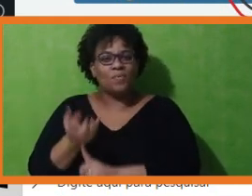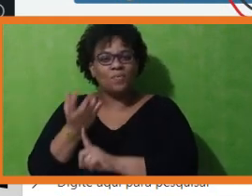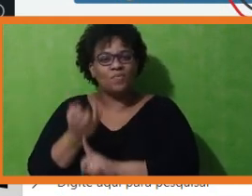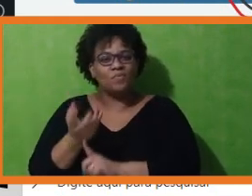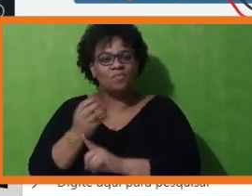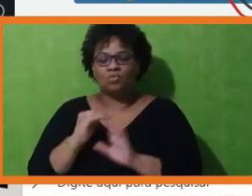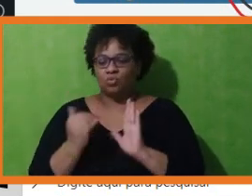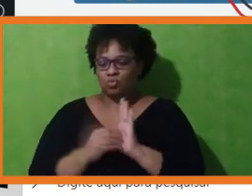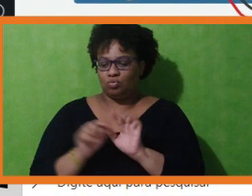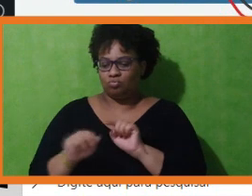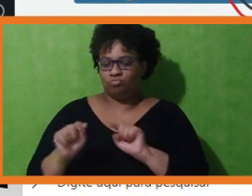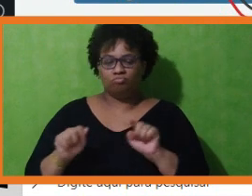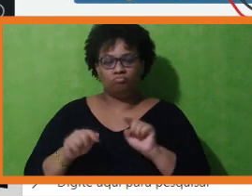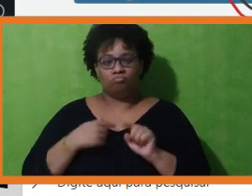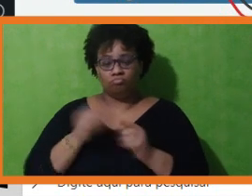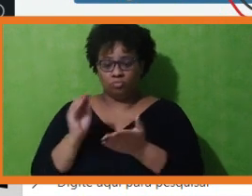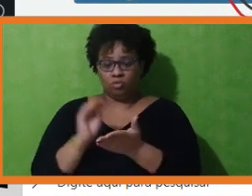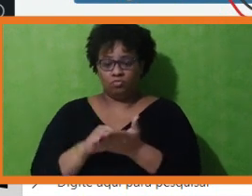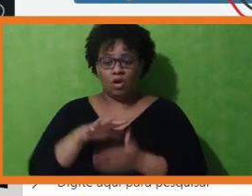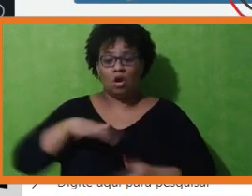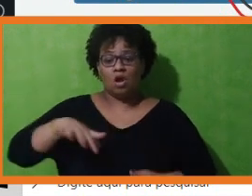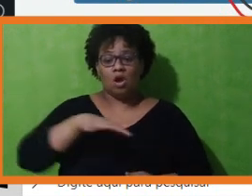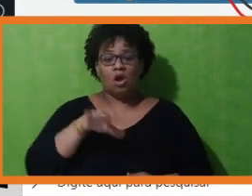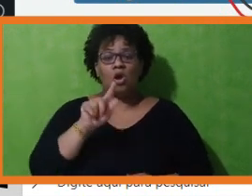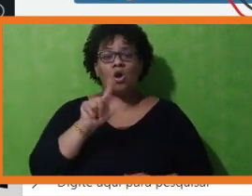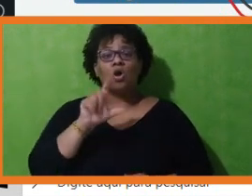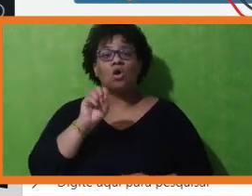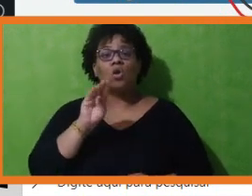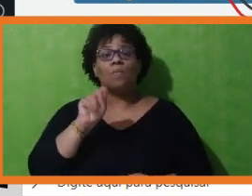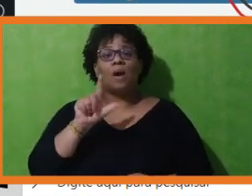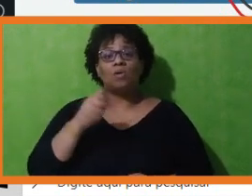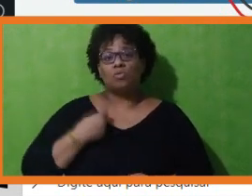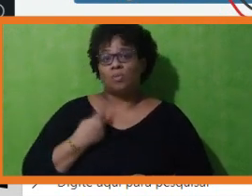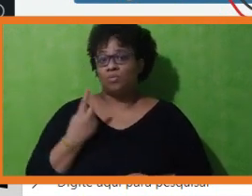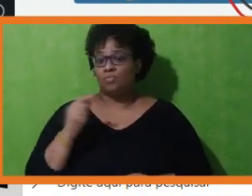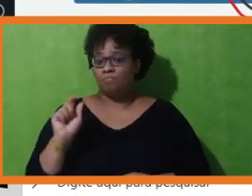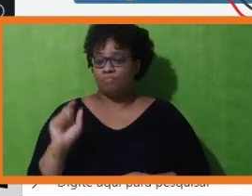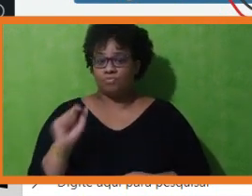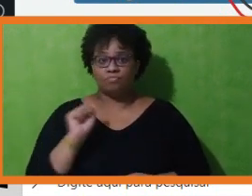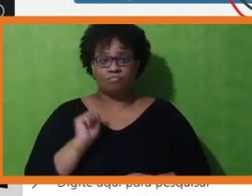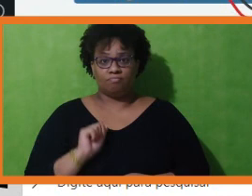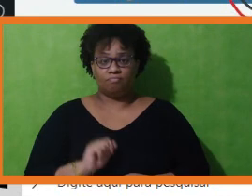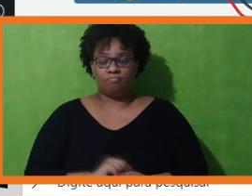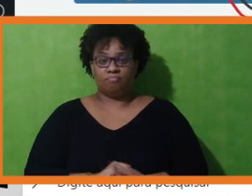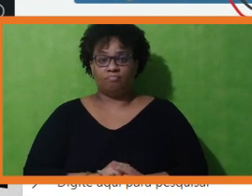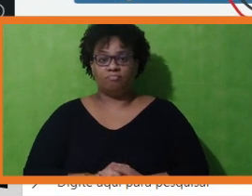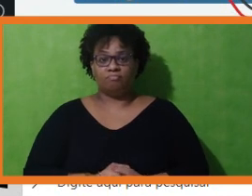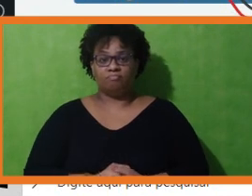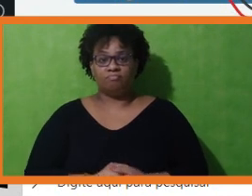quero que todo o programa mexa no botão e no LED, certo? Então eu vou declarar aqui como variável global o botão 1.